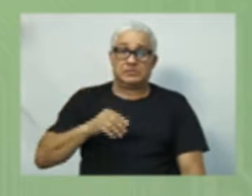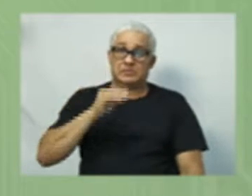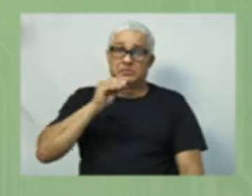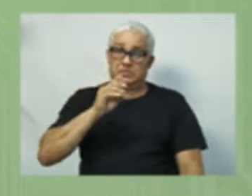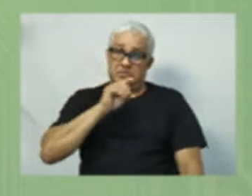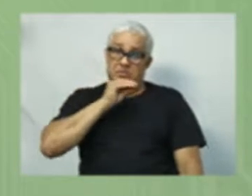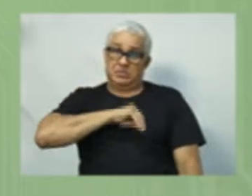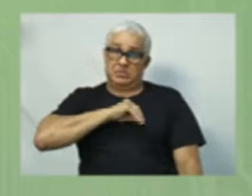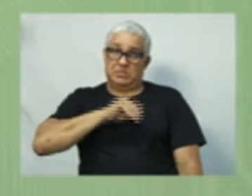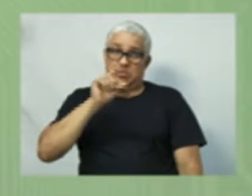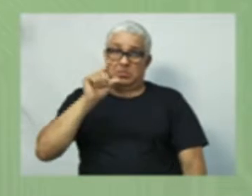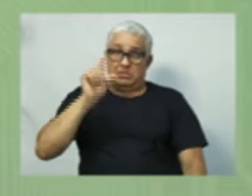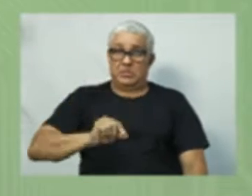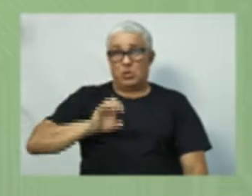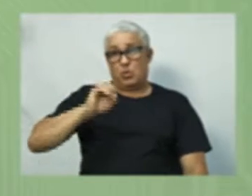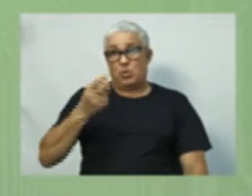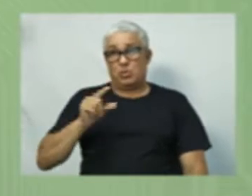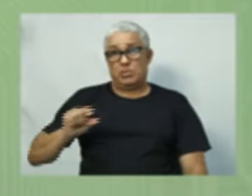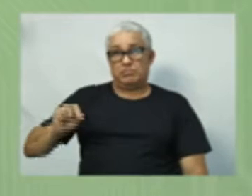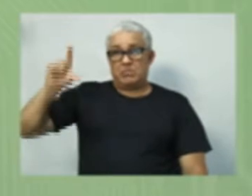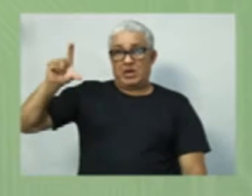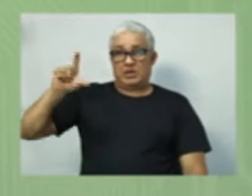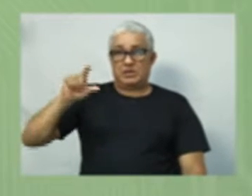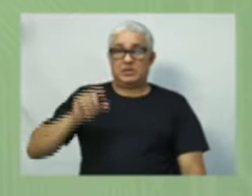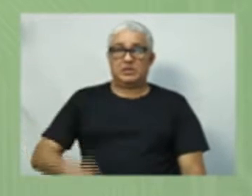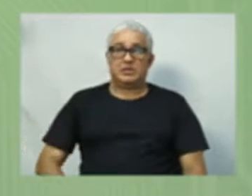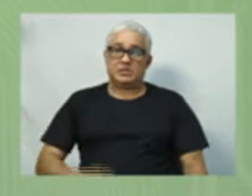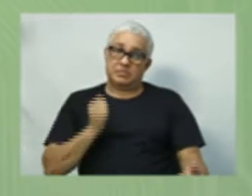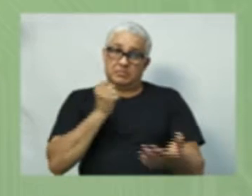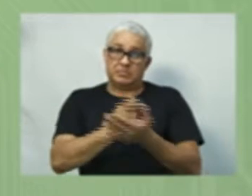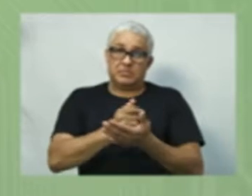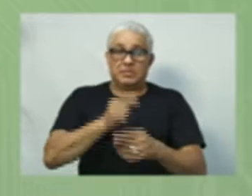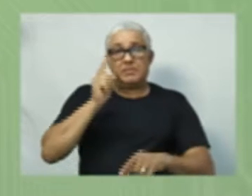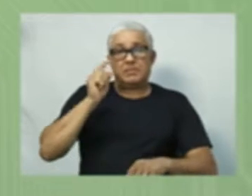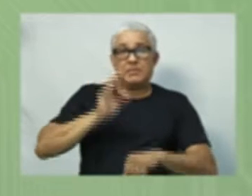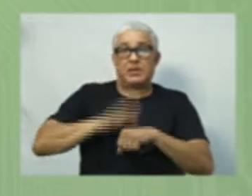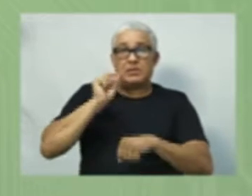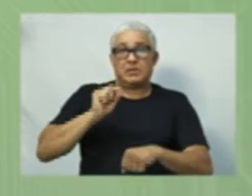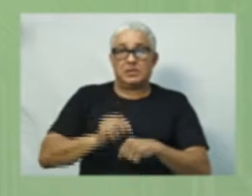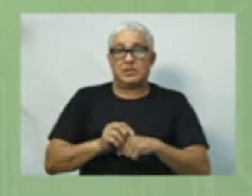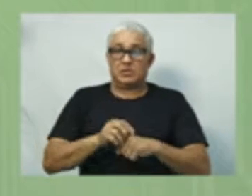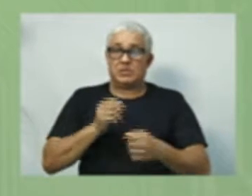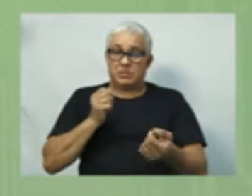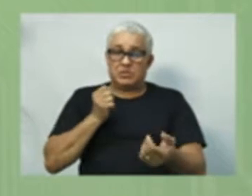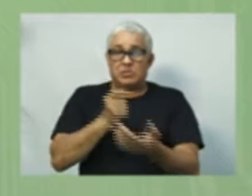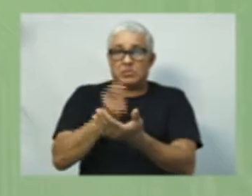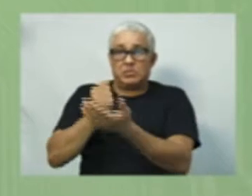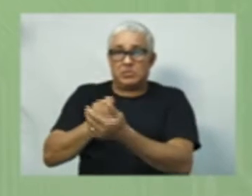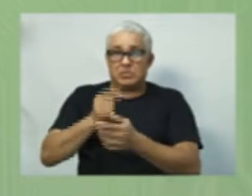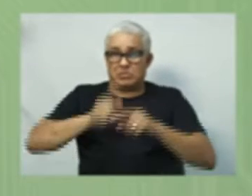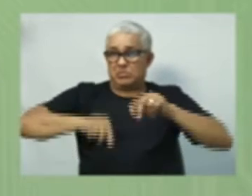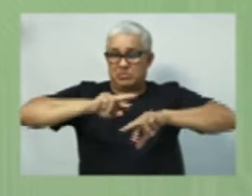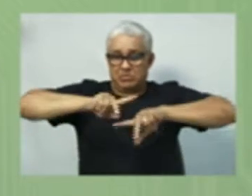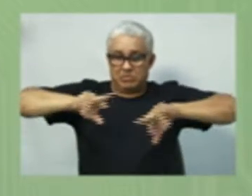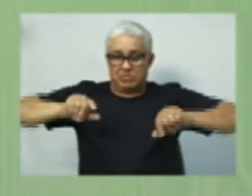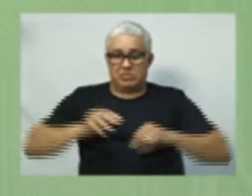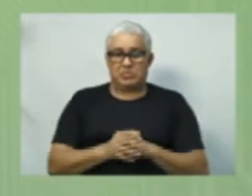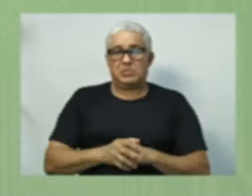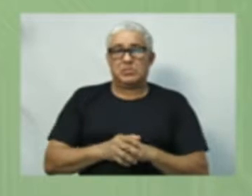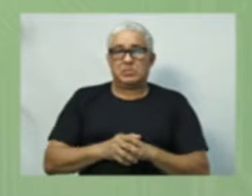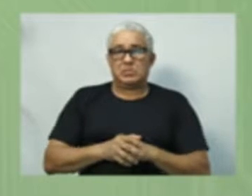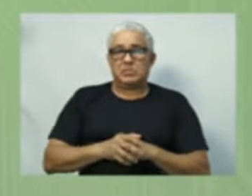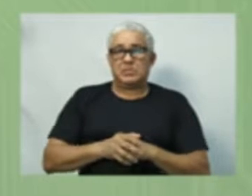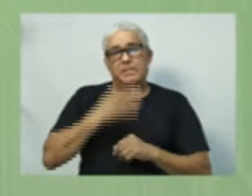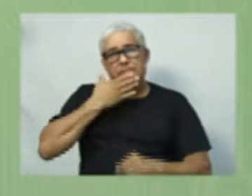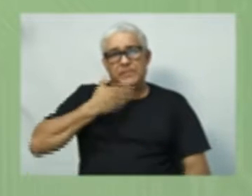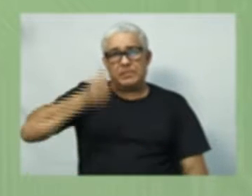menos? Paga mais compra de mercadoria ou produtos ou renda? Qual seria a tributação mais